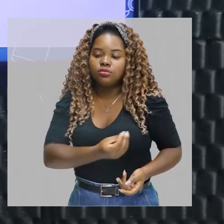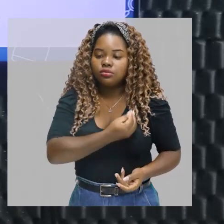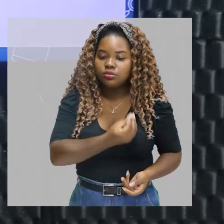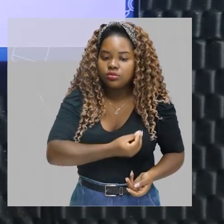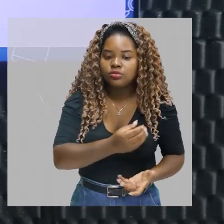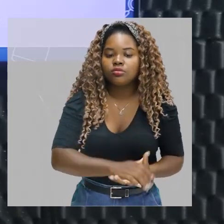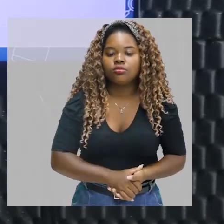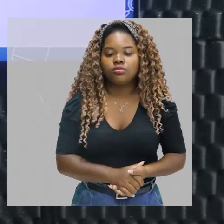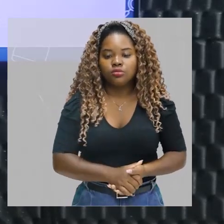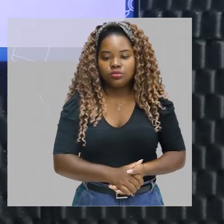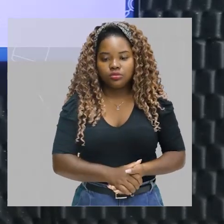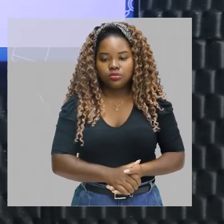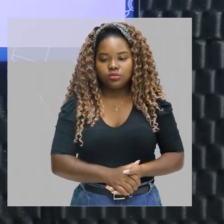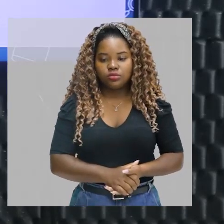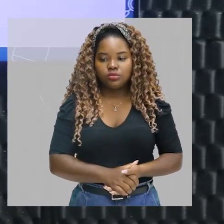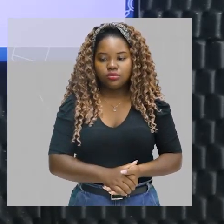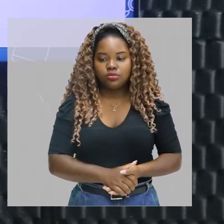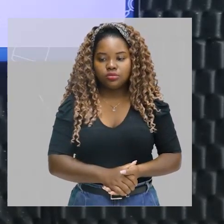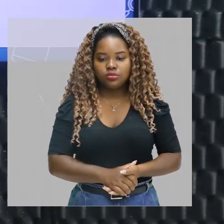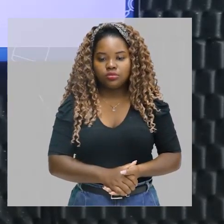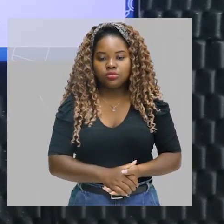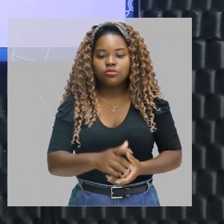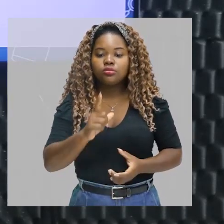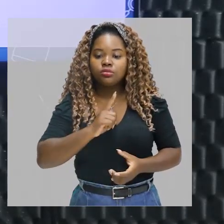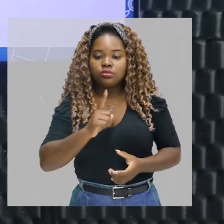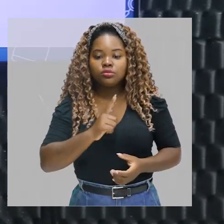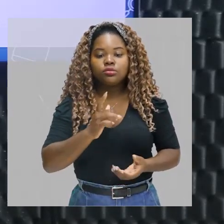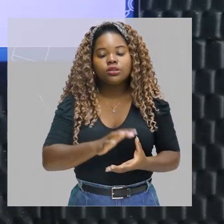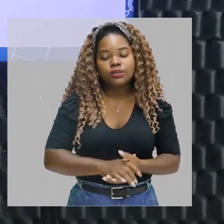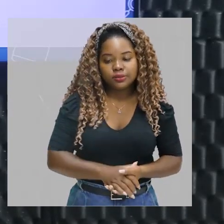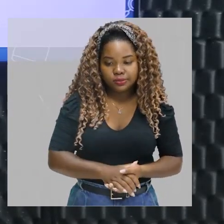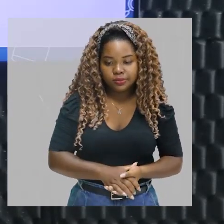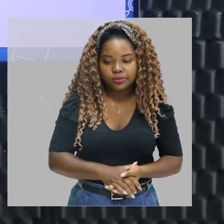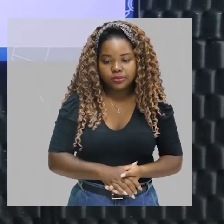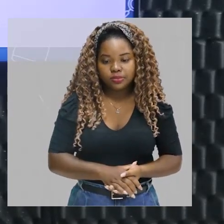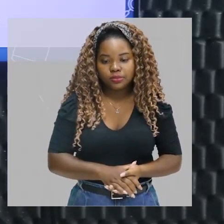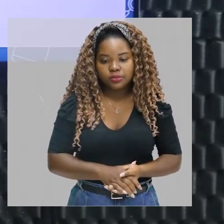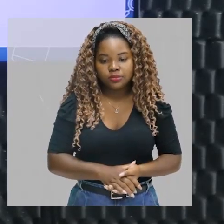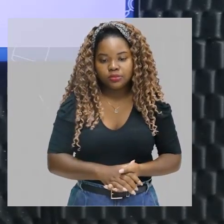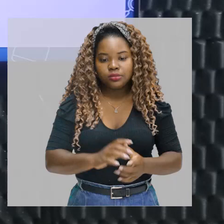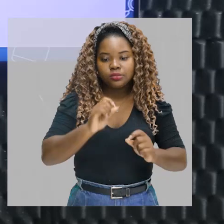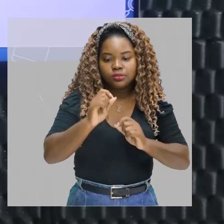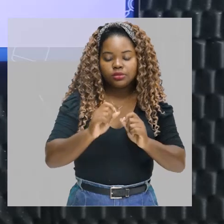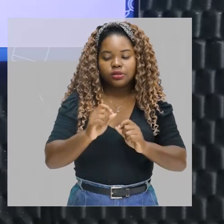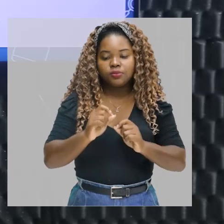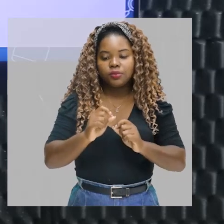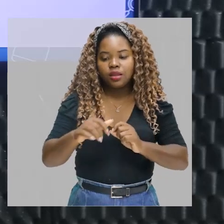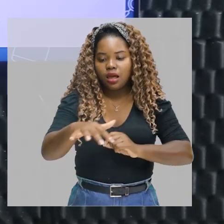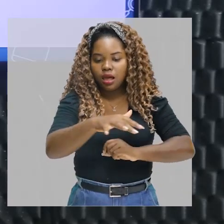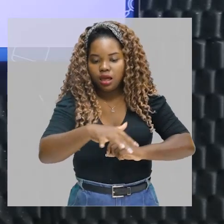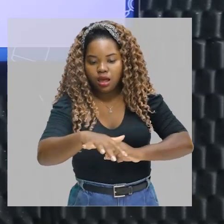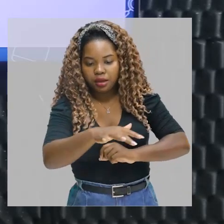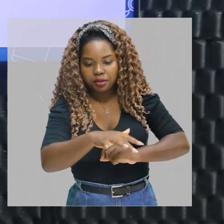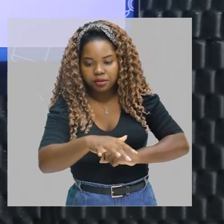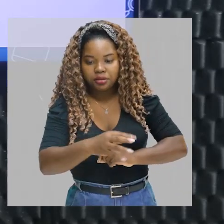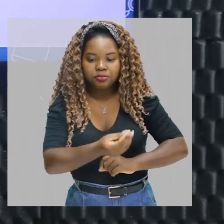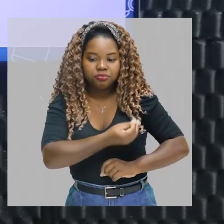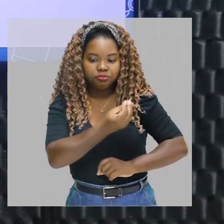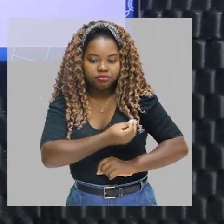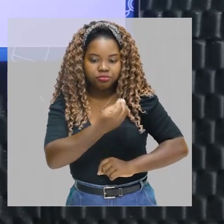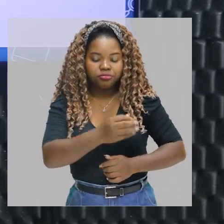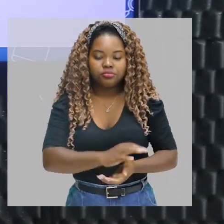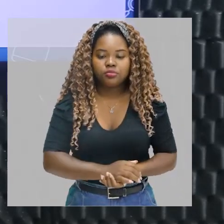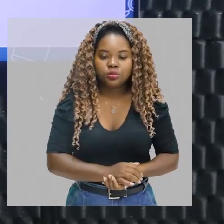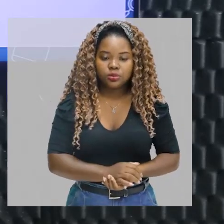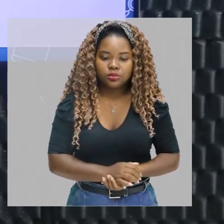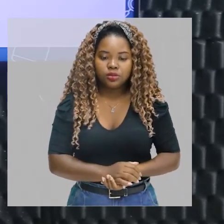humanas. O que quer dizer isso? Ok? A natureza é onde nós vivemos, ok? Só